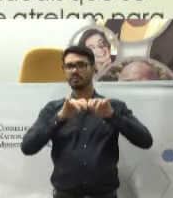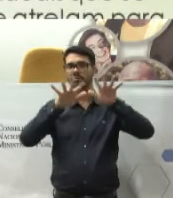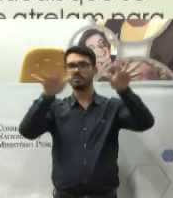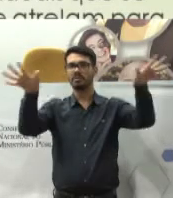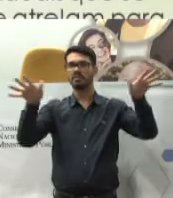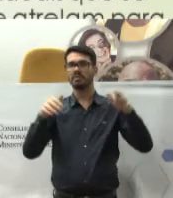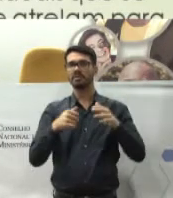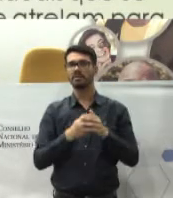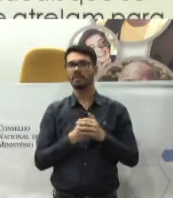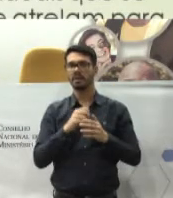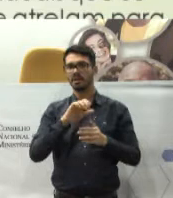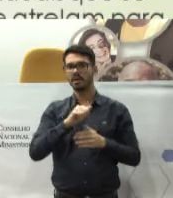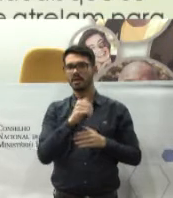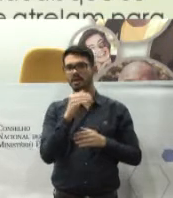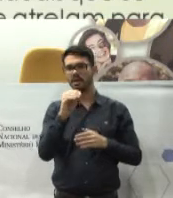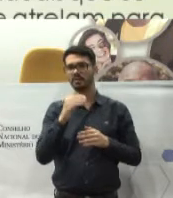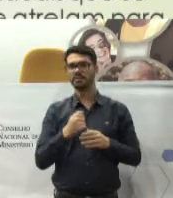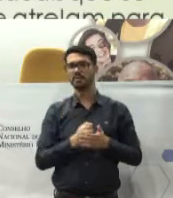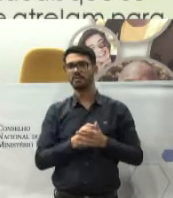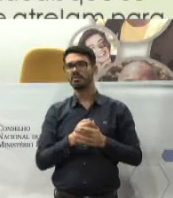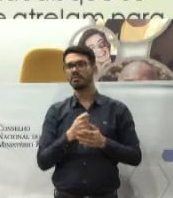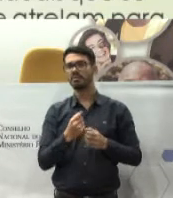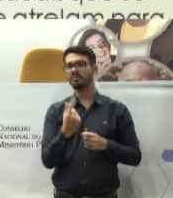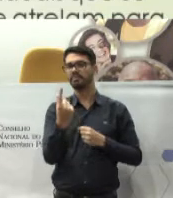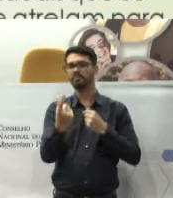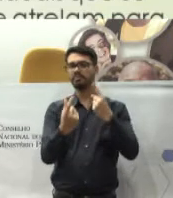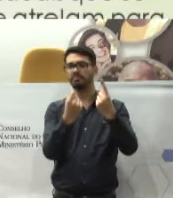Proliferação de ações com vistas a ganhos individuais.